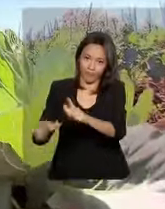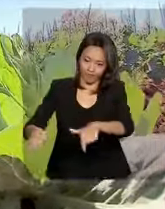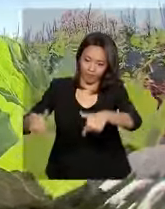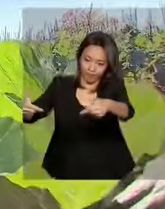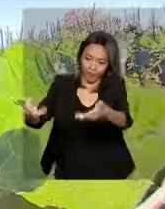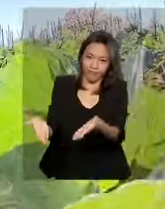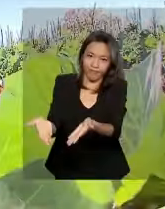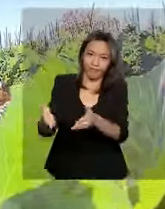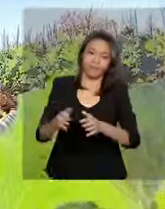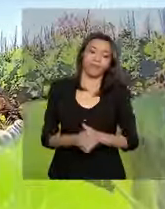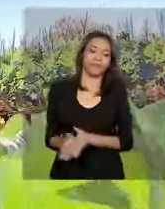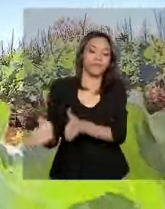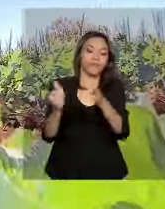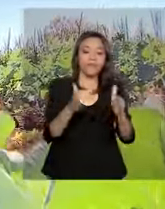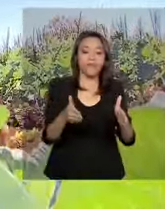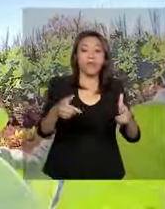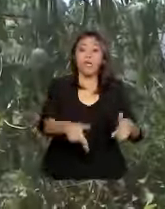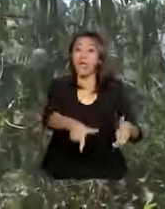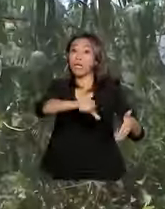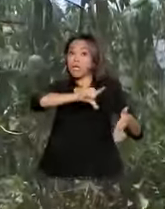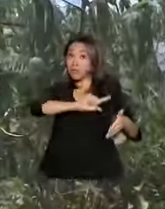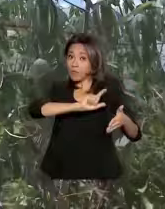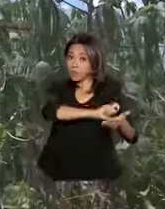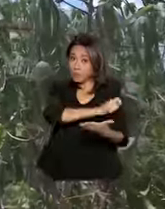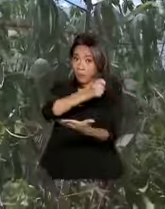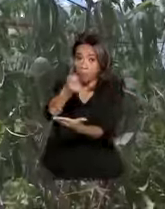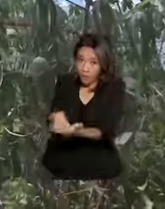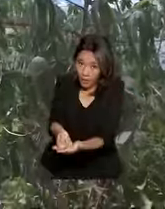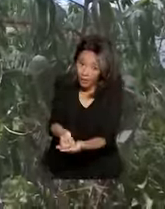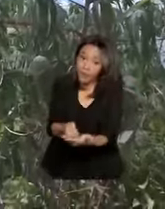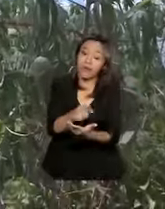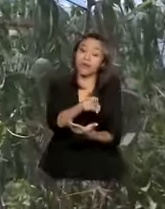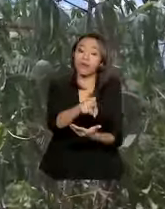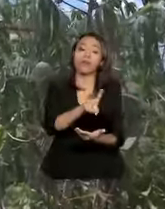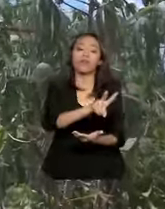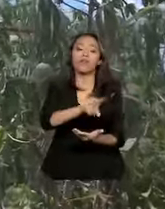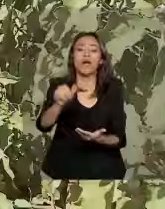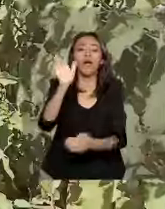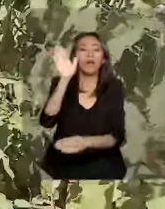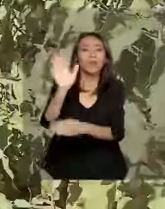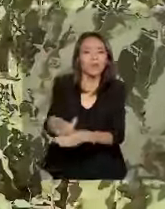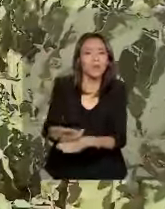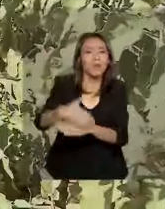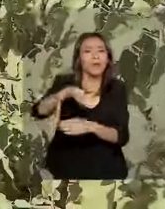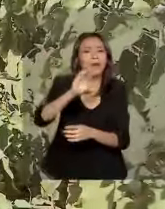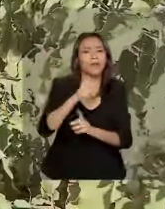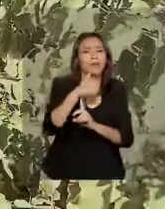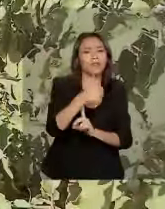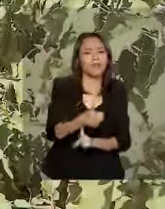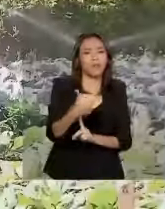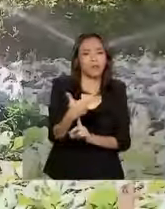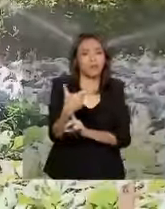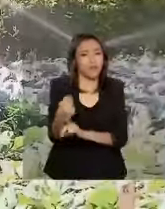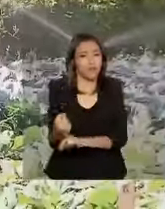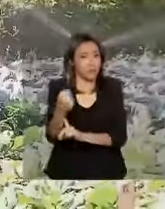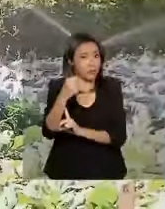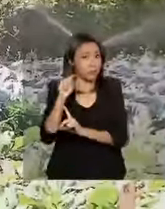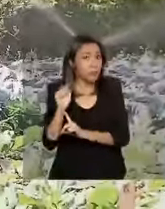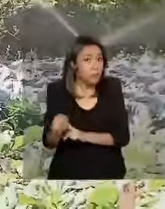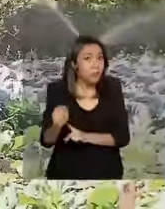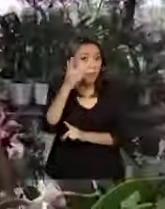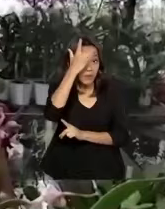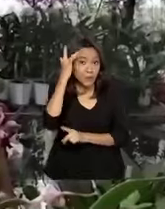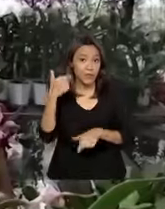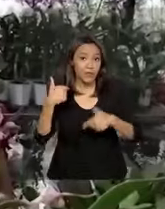informação. A antecipação do pagamento do Garantia Safra vai beneficiar mais de 120 mil agricultores em todo